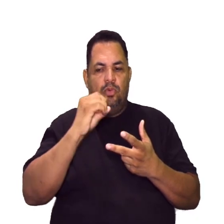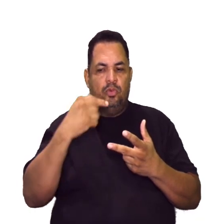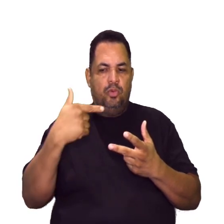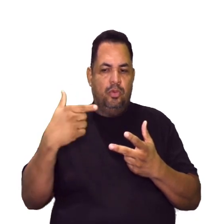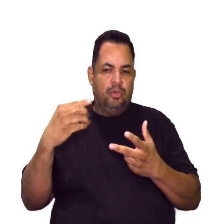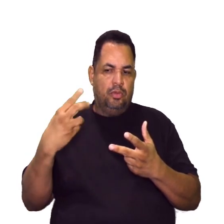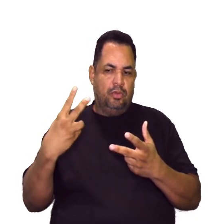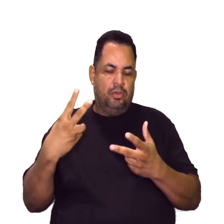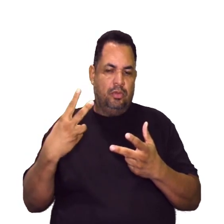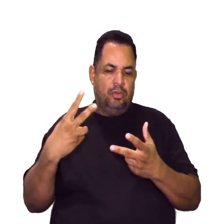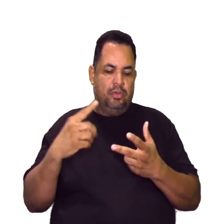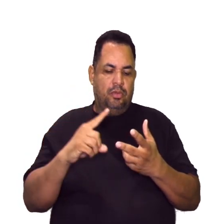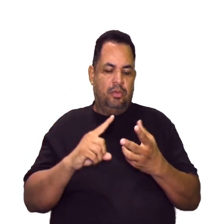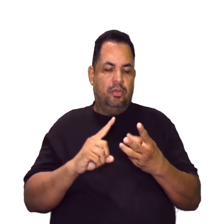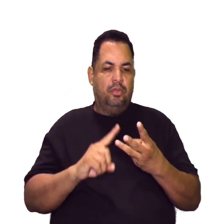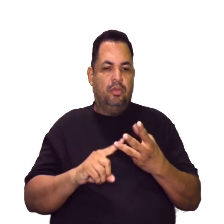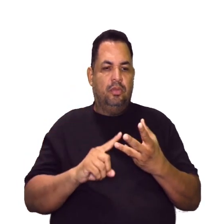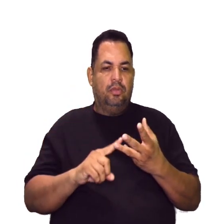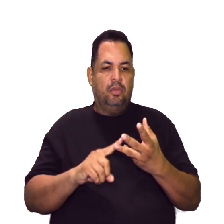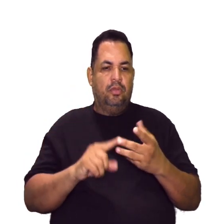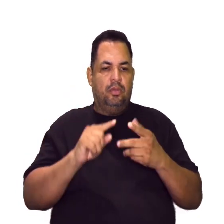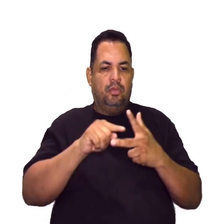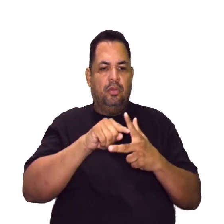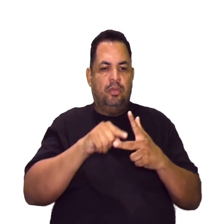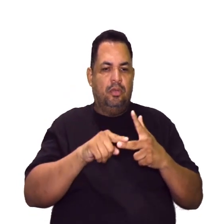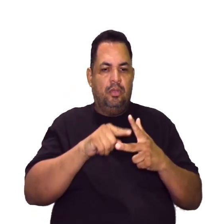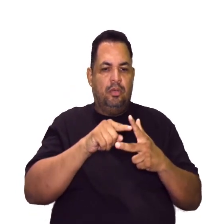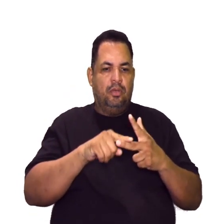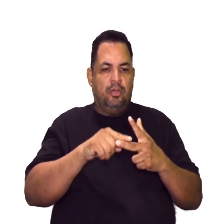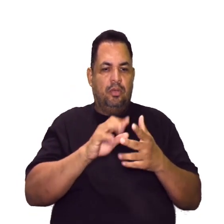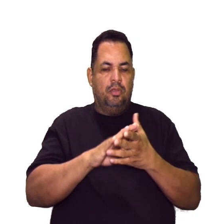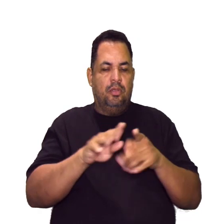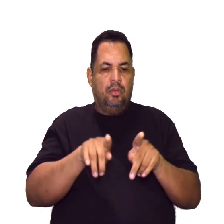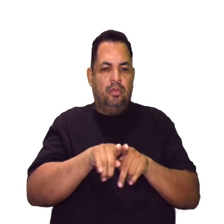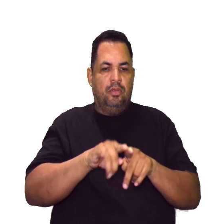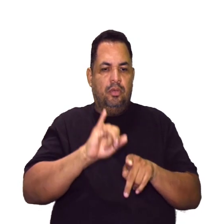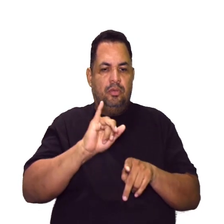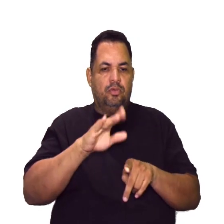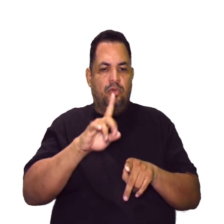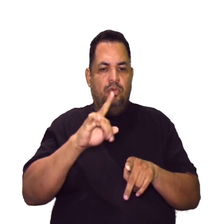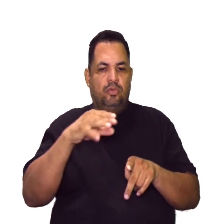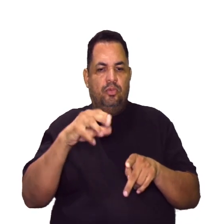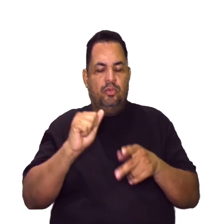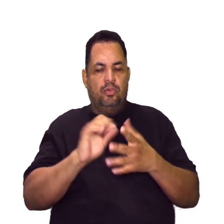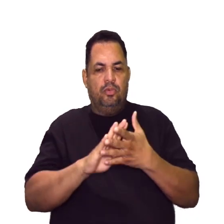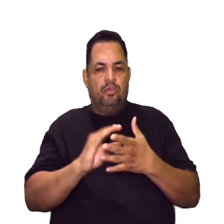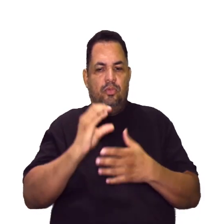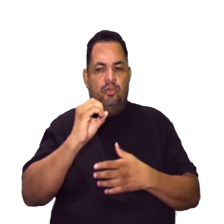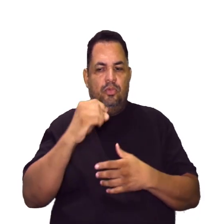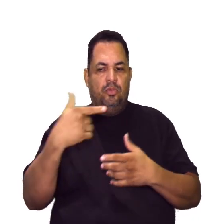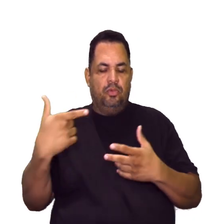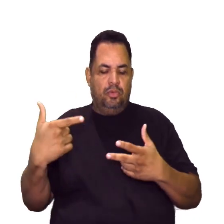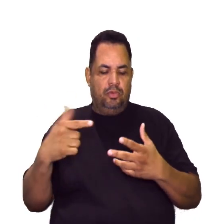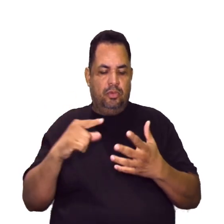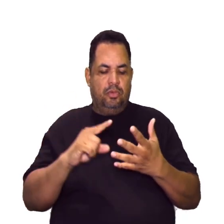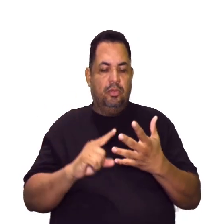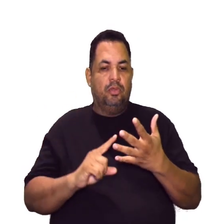oxigênio. Letra D, angular e é um isótopo do oxigênio.